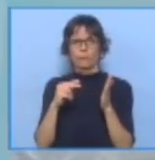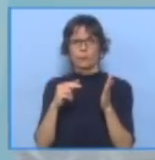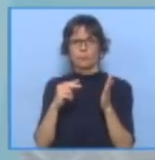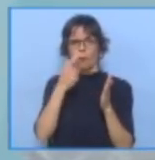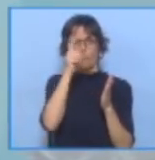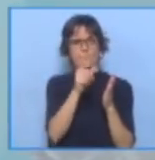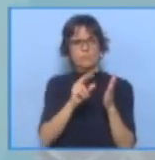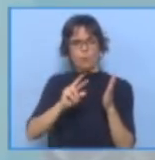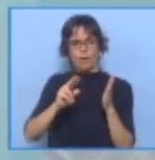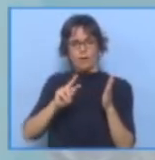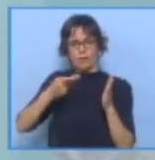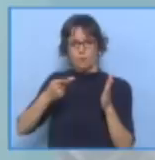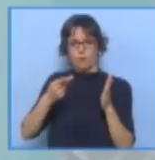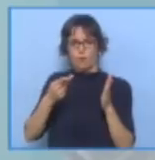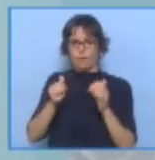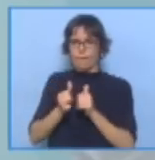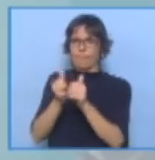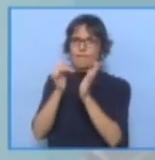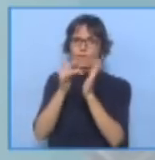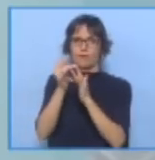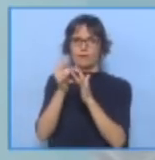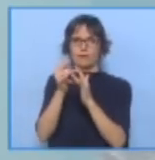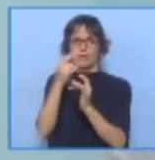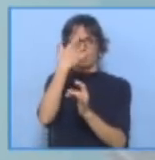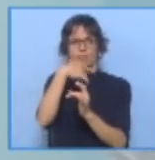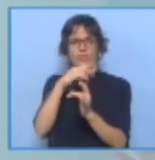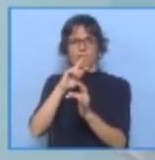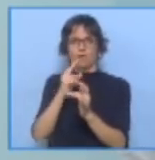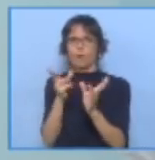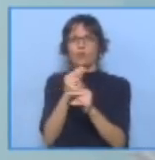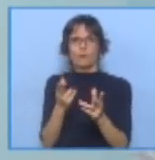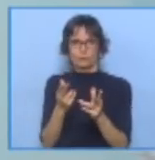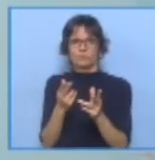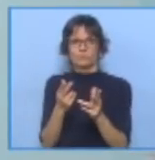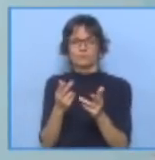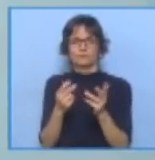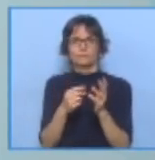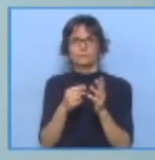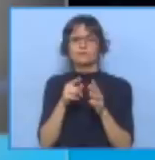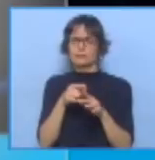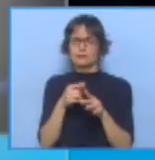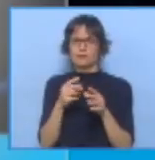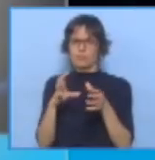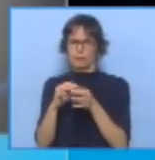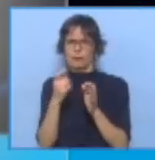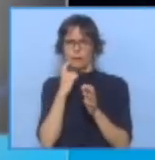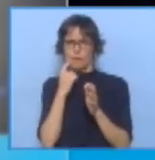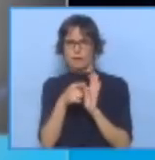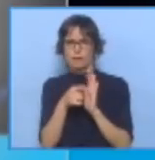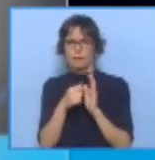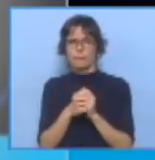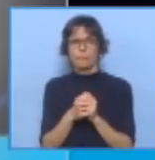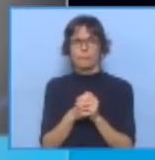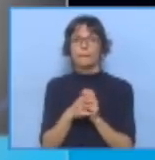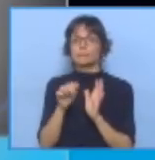não é? Começa o texto, se alguém está em Cristo, é uma nova criatura. Passa por aqui agora a Páscoa que se celebra? Passa,